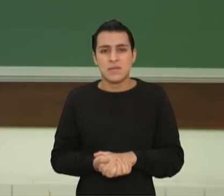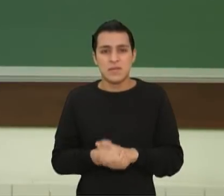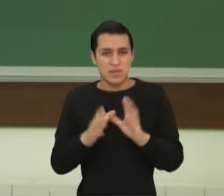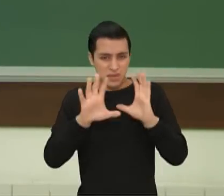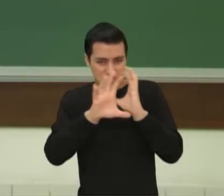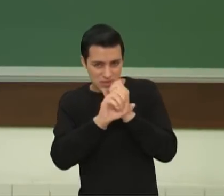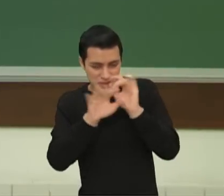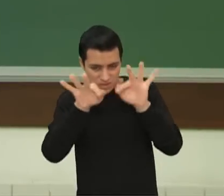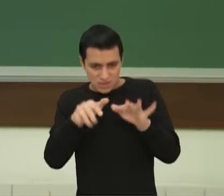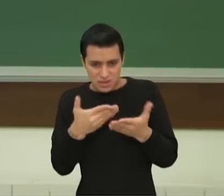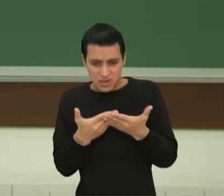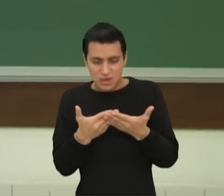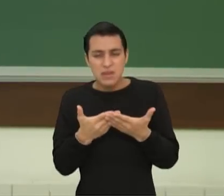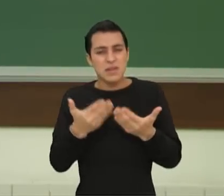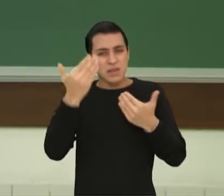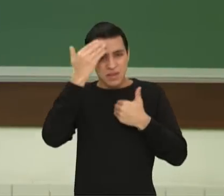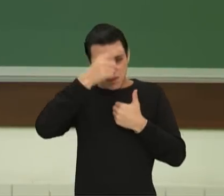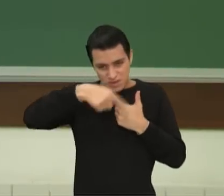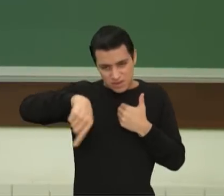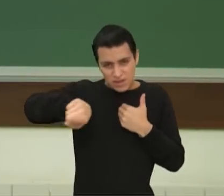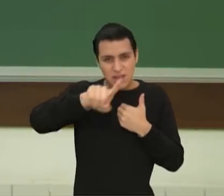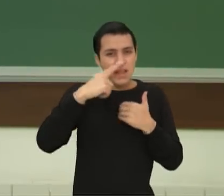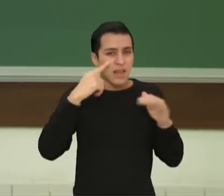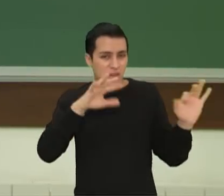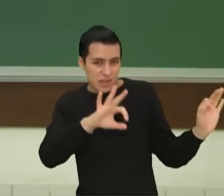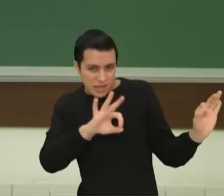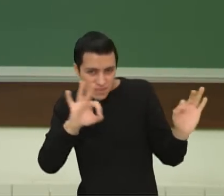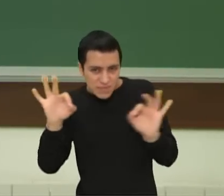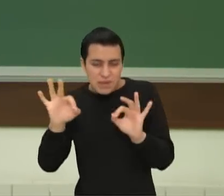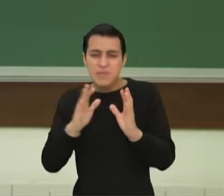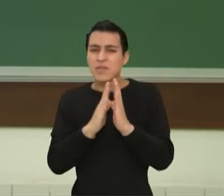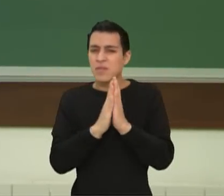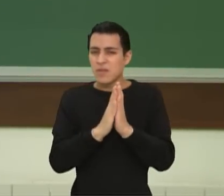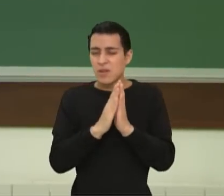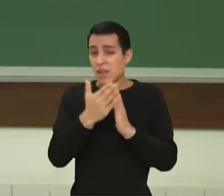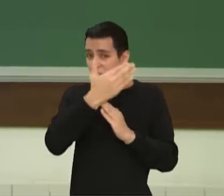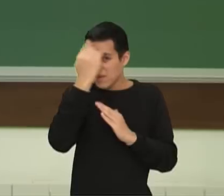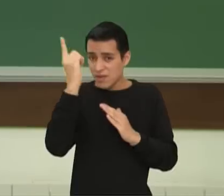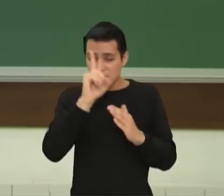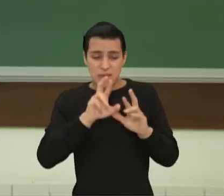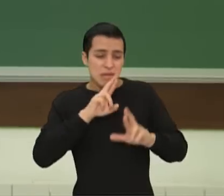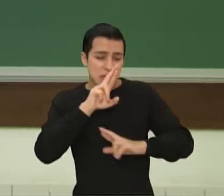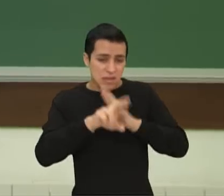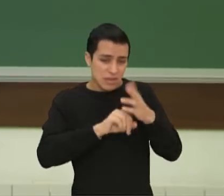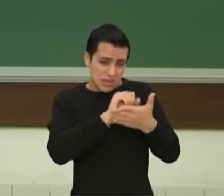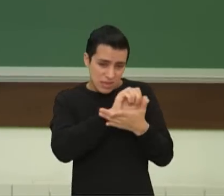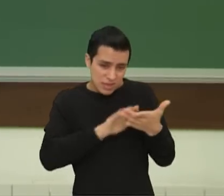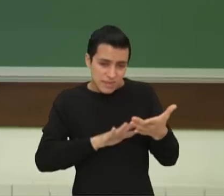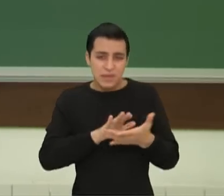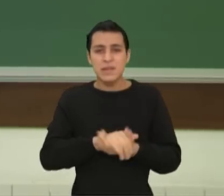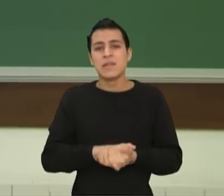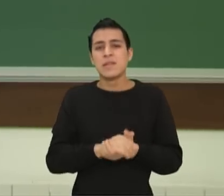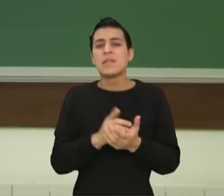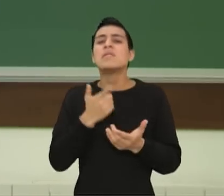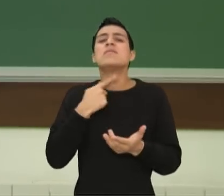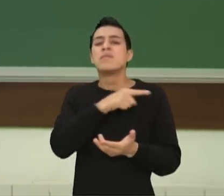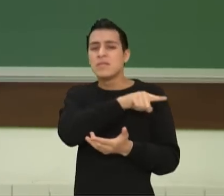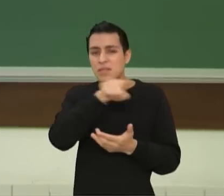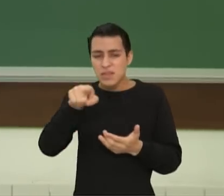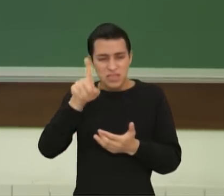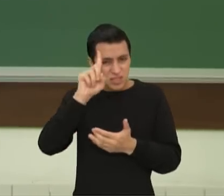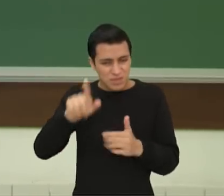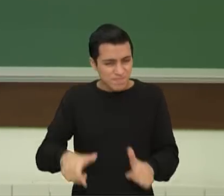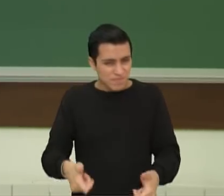Chegamos ao fim. Agradeço a sua atenção. Não deixe de realizar os exercícios. Desejo a você